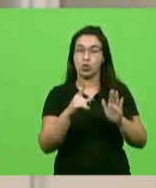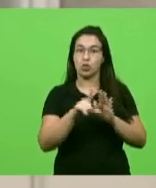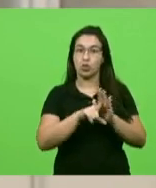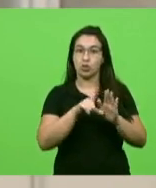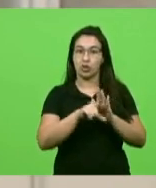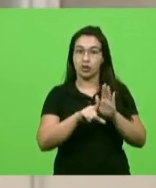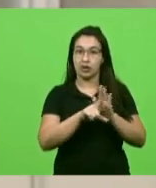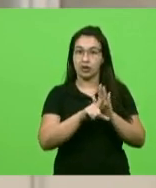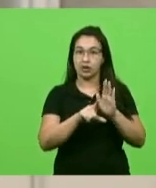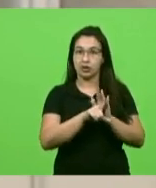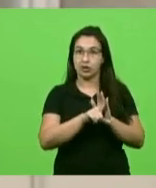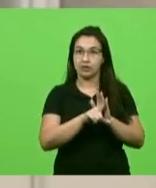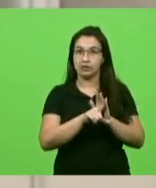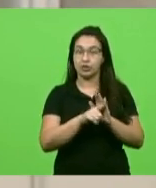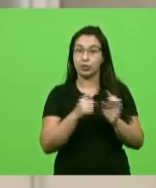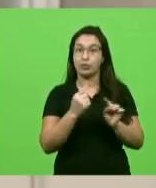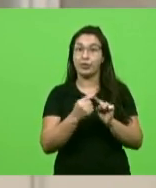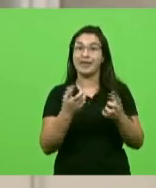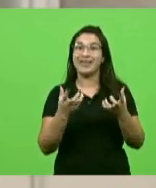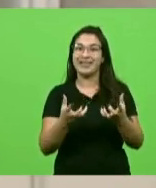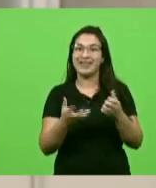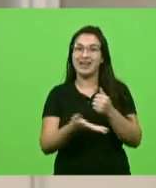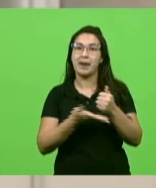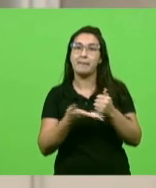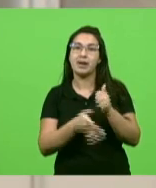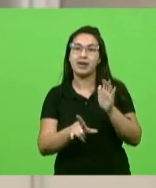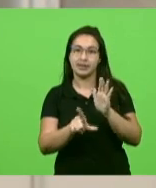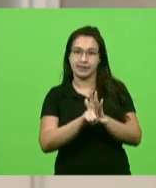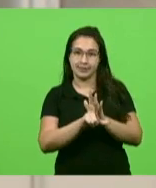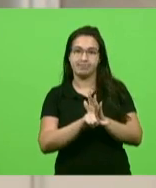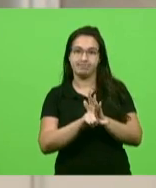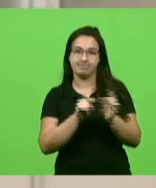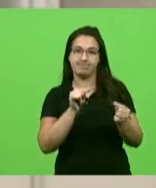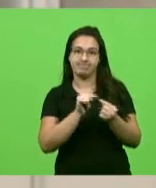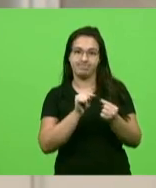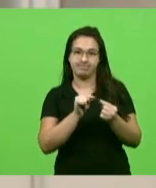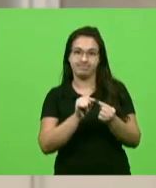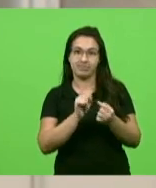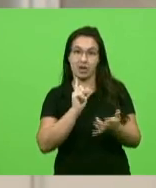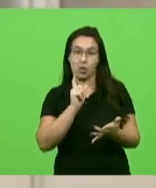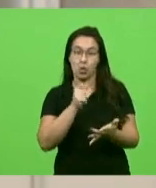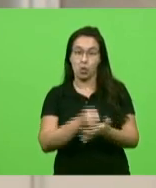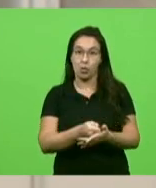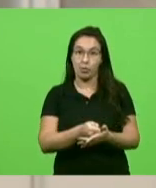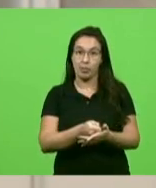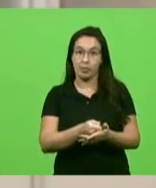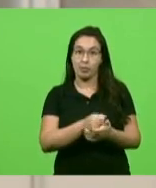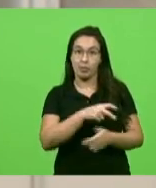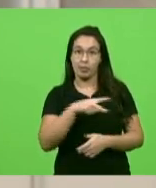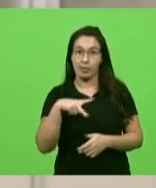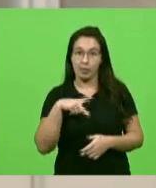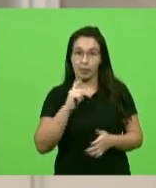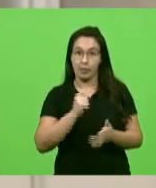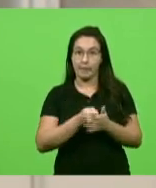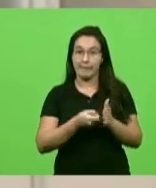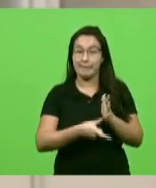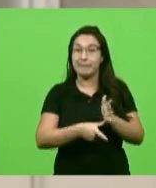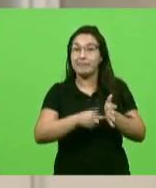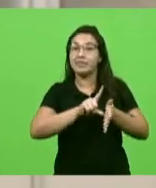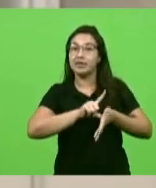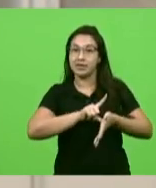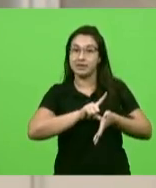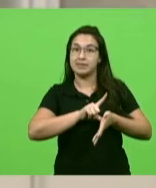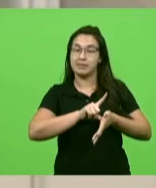legislativo para conferir legitimidade e as compras públicas pelo pagamento antecipado para dispensa de